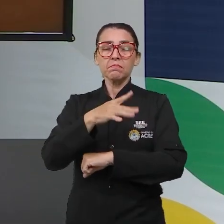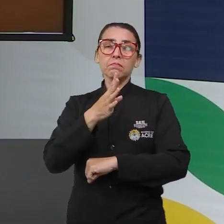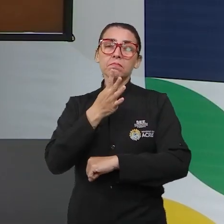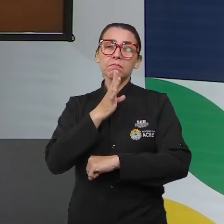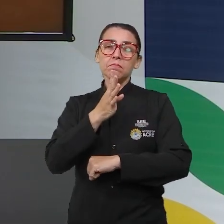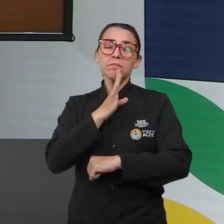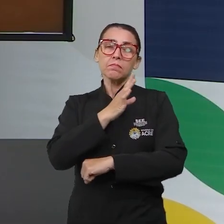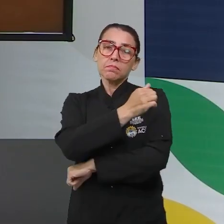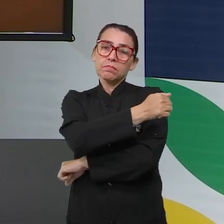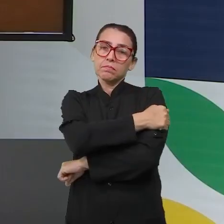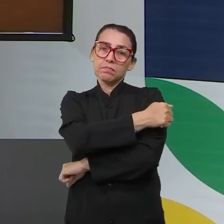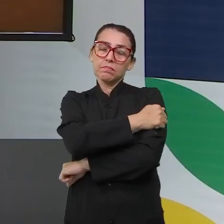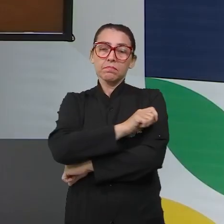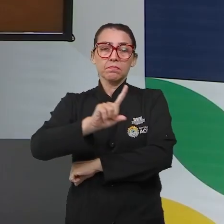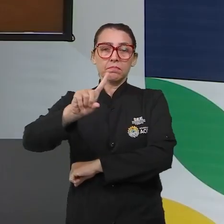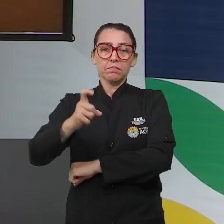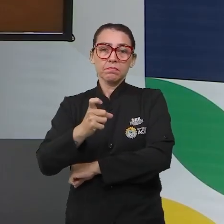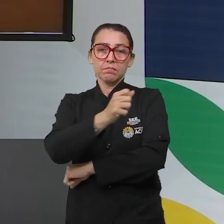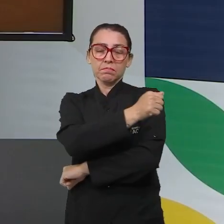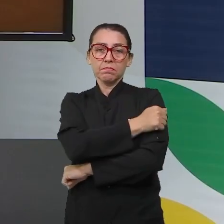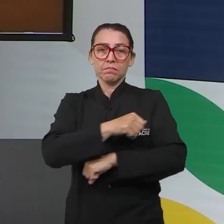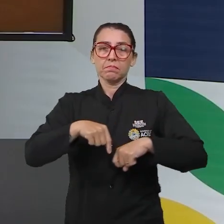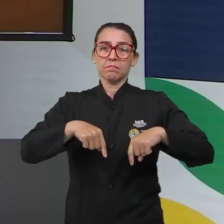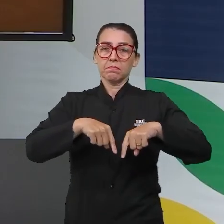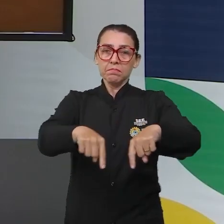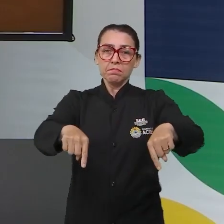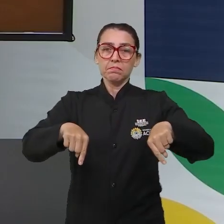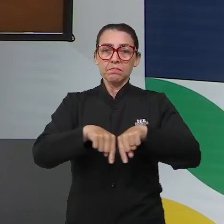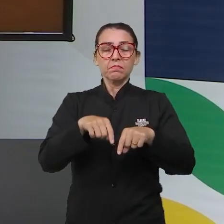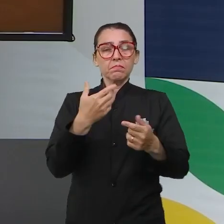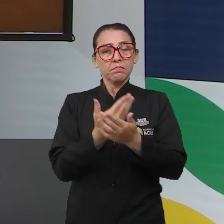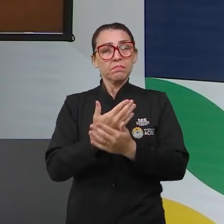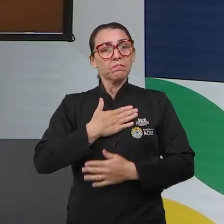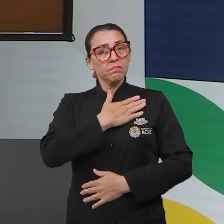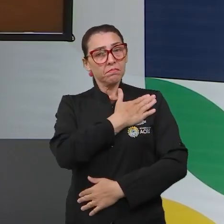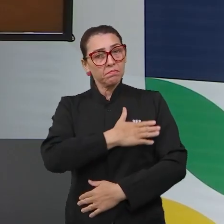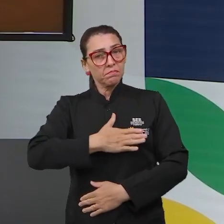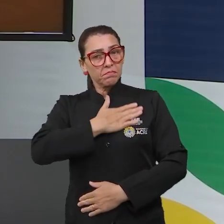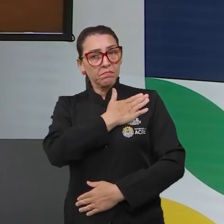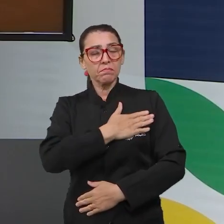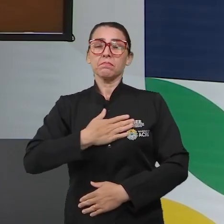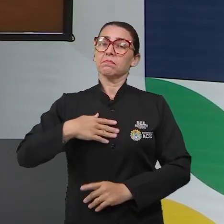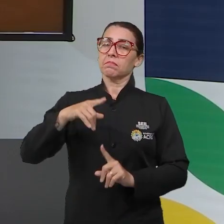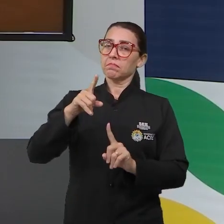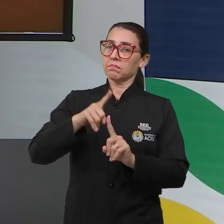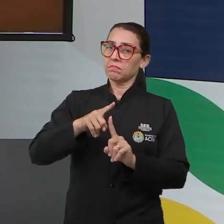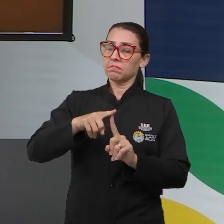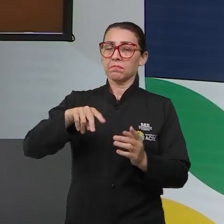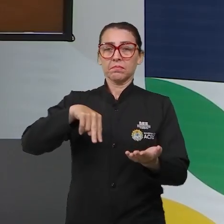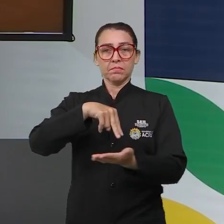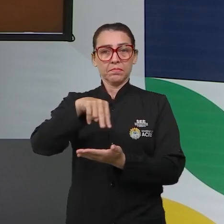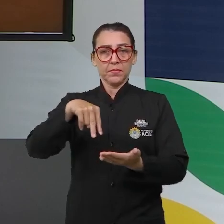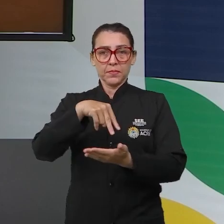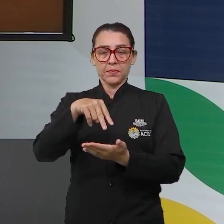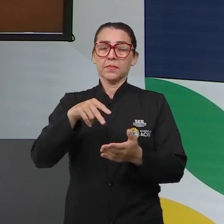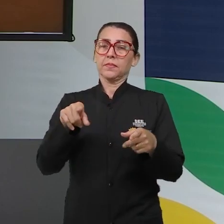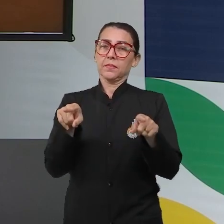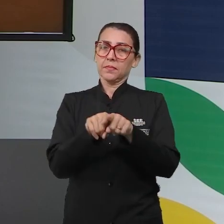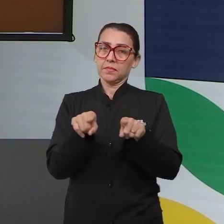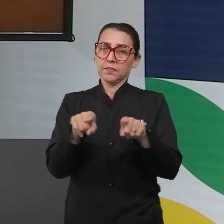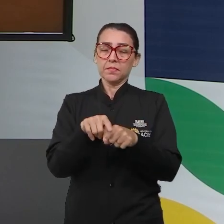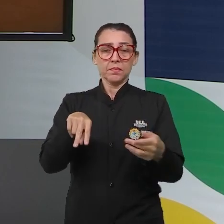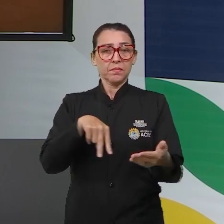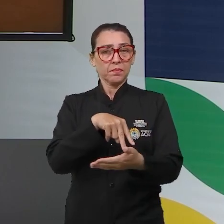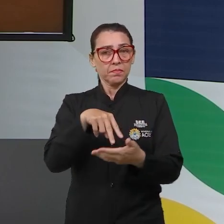muitos alunos, né, ex-alunos de sala de aula, que gostam, né, desse tipo de dança e que também